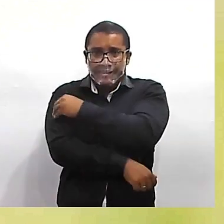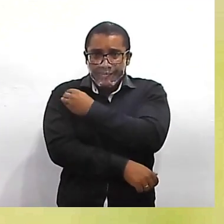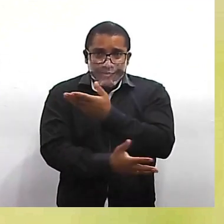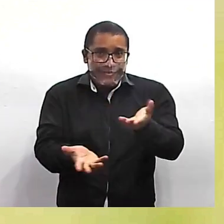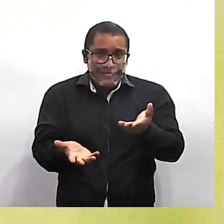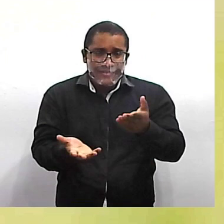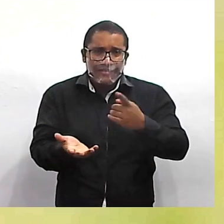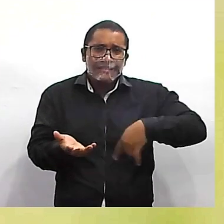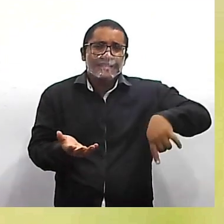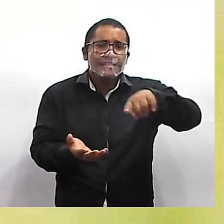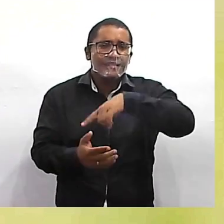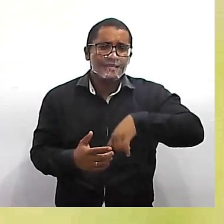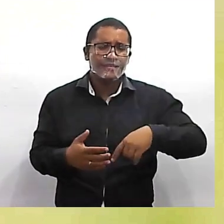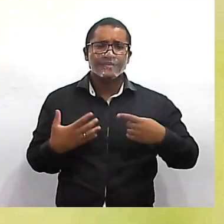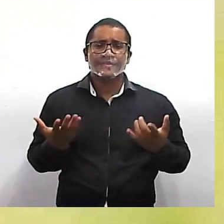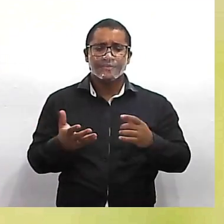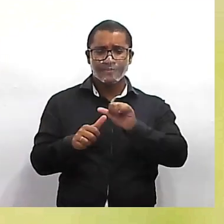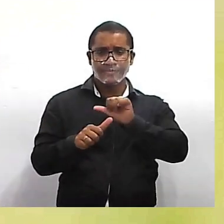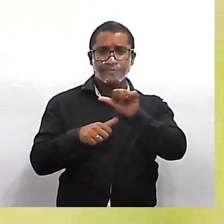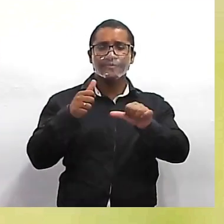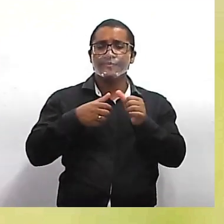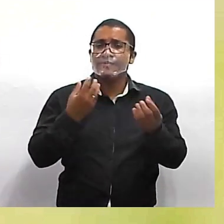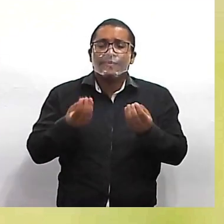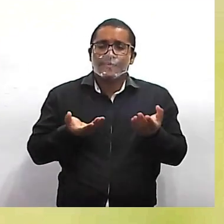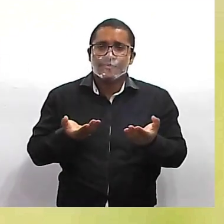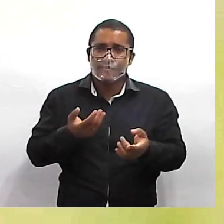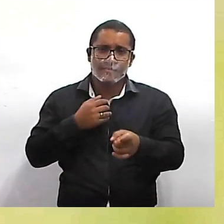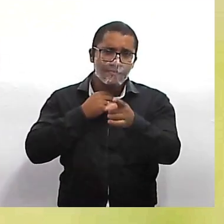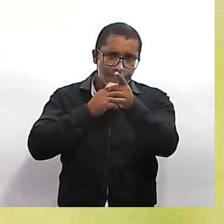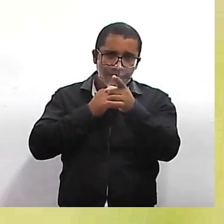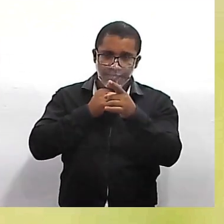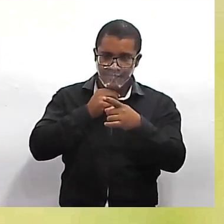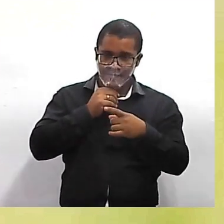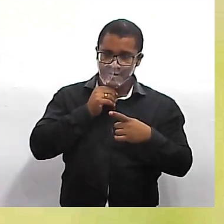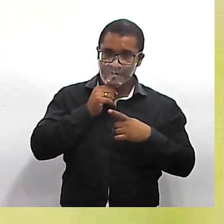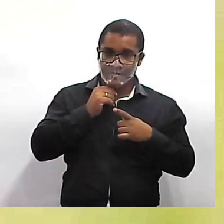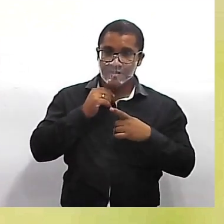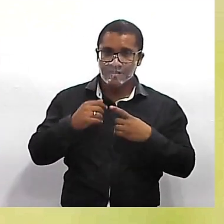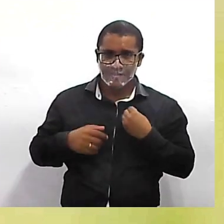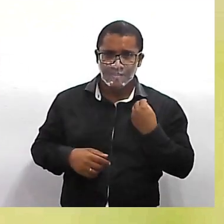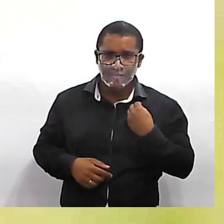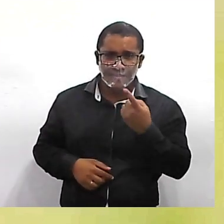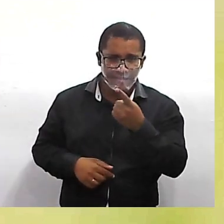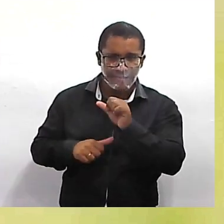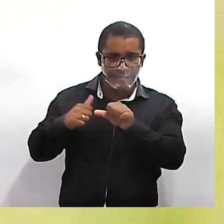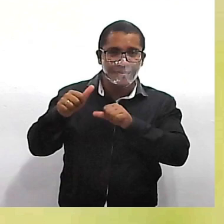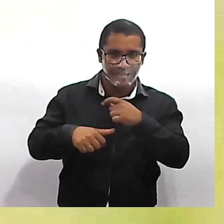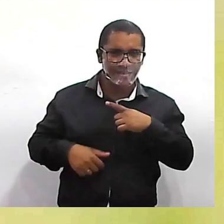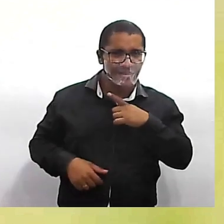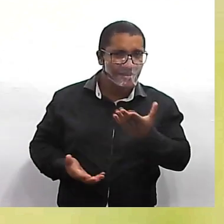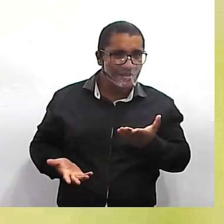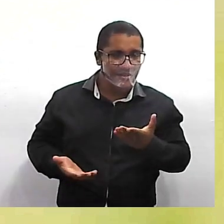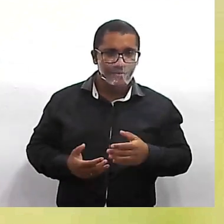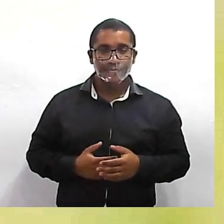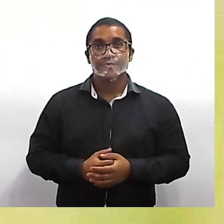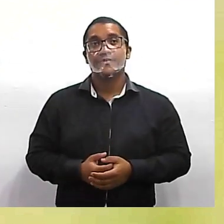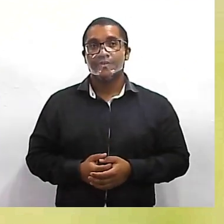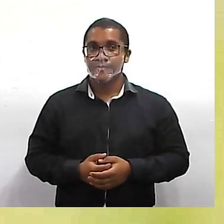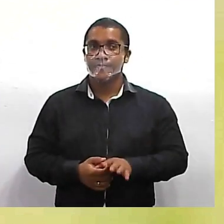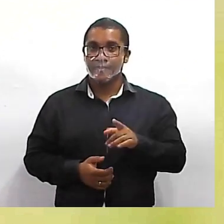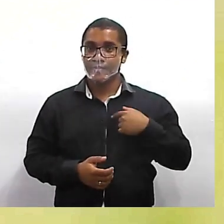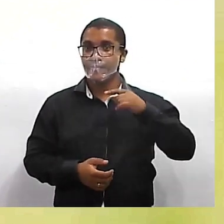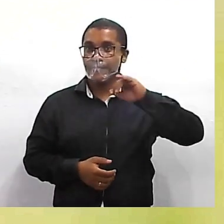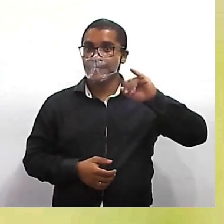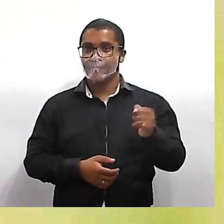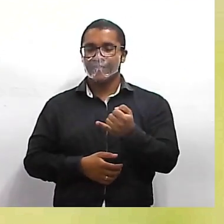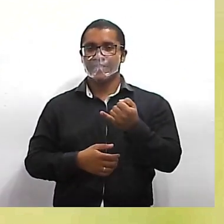está fazendo para se reinventar? Tu está se reinventando? Cris, inclusive eu queria aproveitar